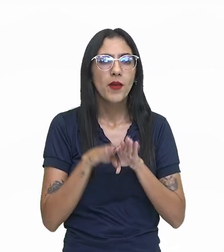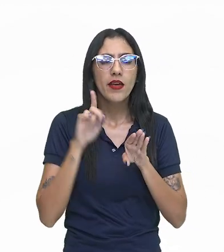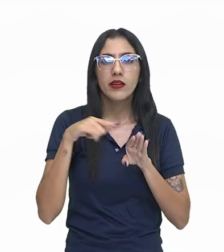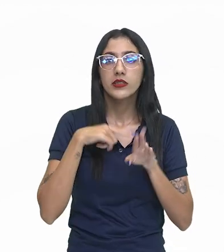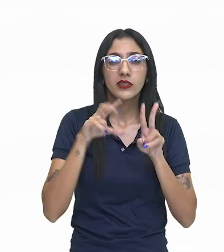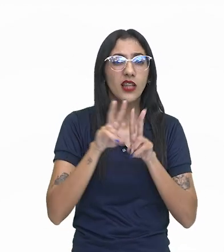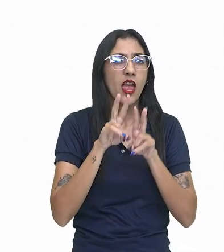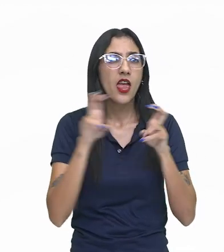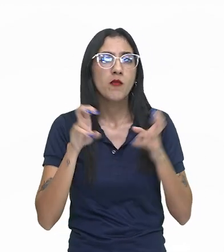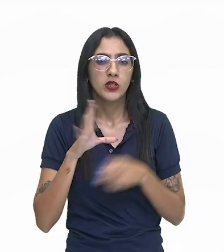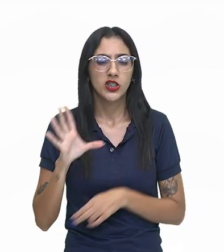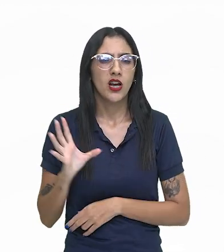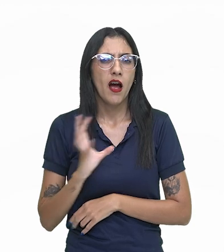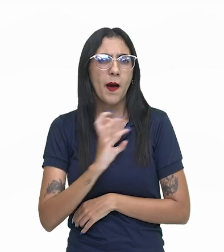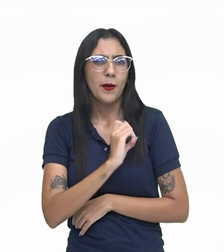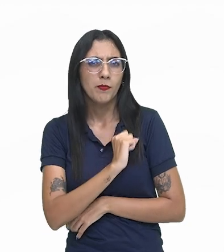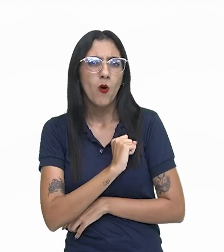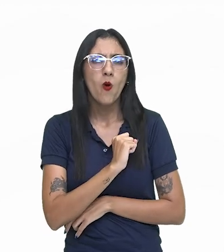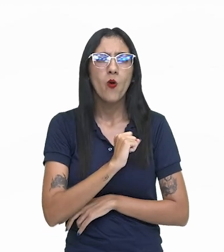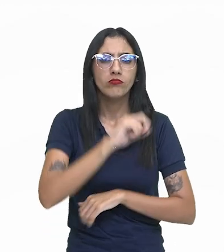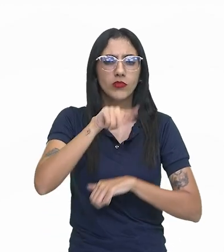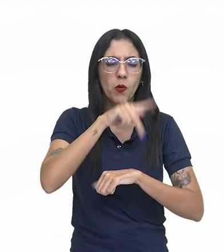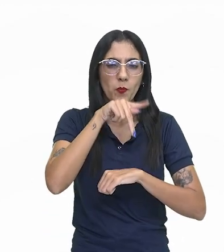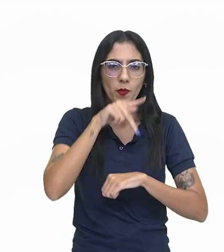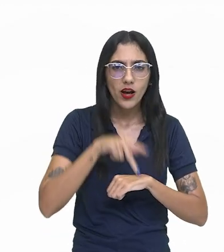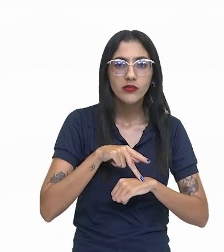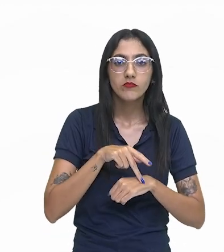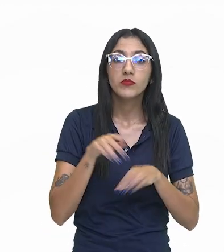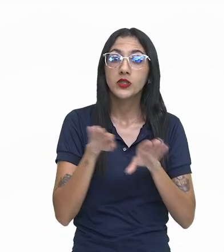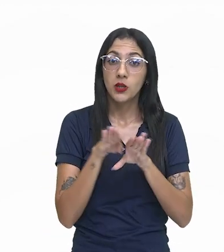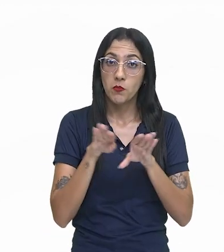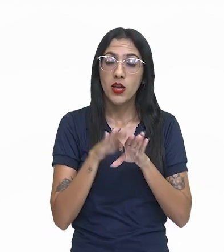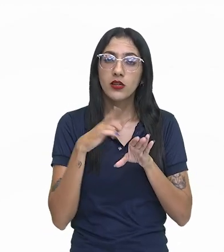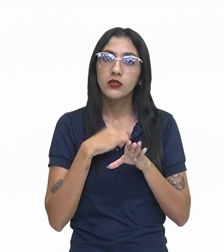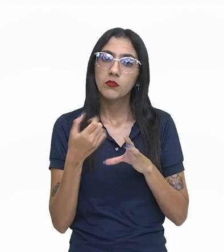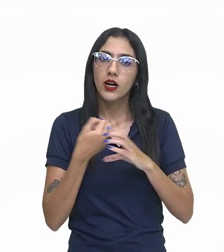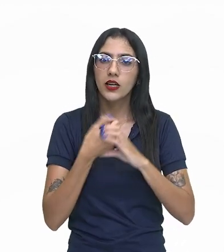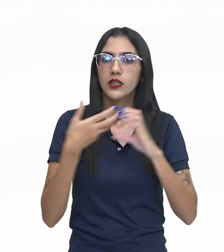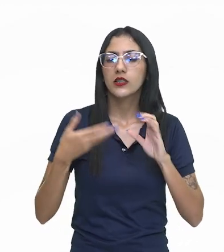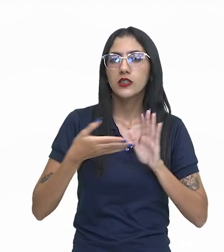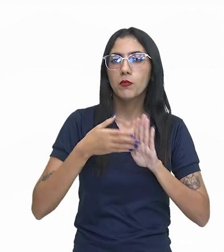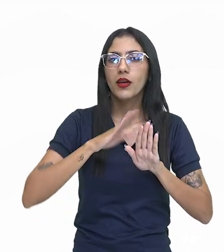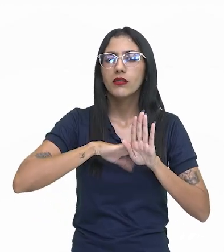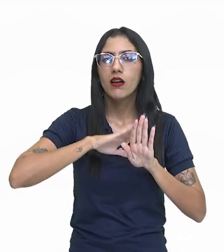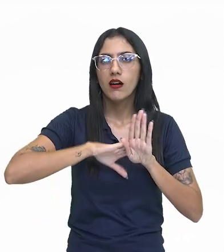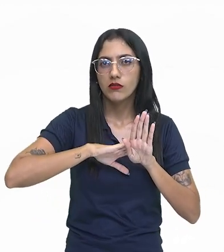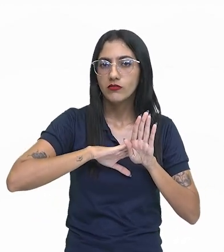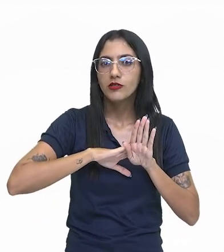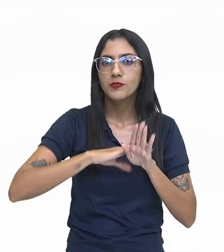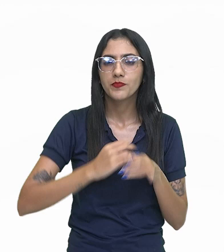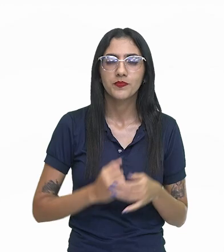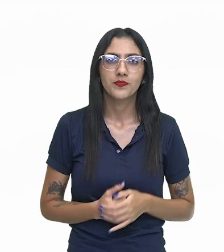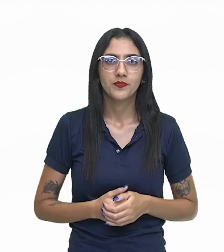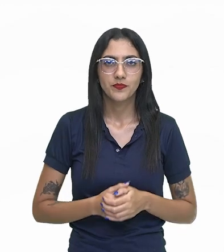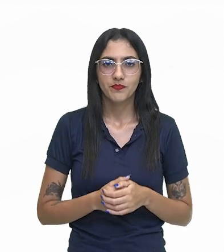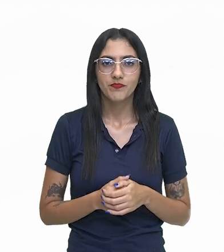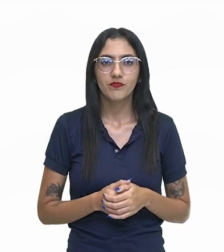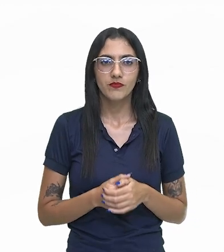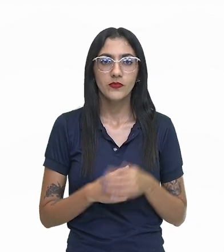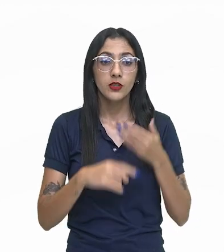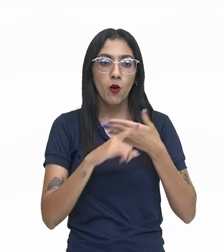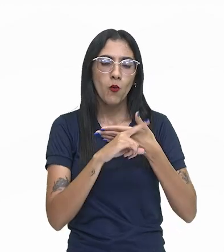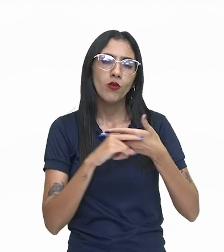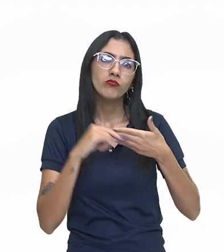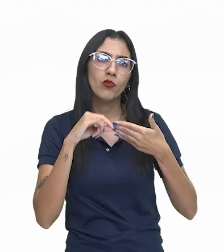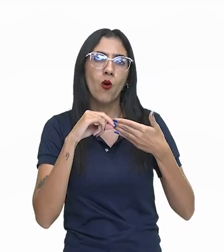é idealizada. Então, a gente tem um forte caráter subjetivo. O artista romântico ele